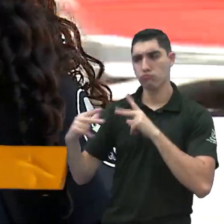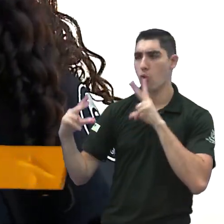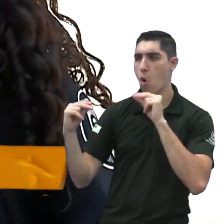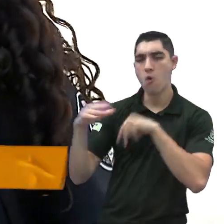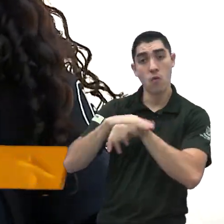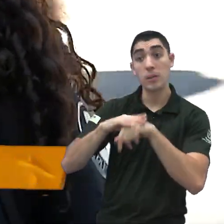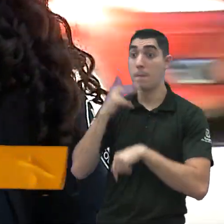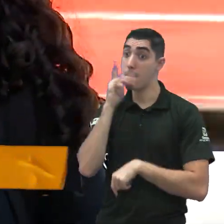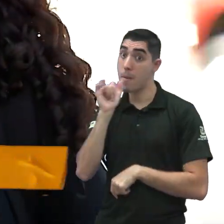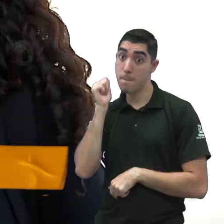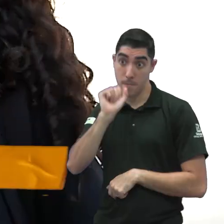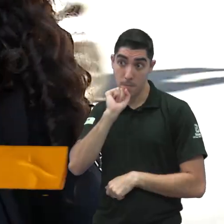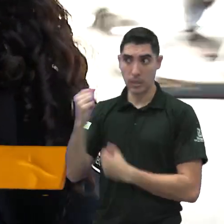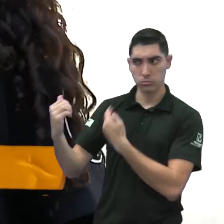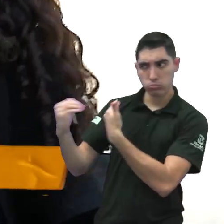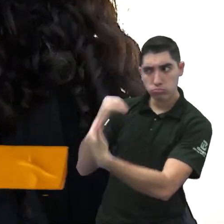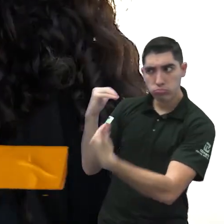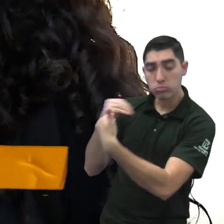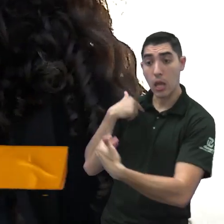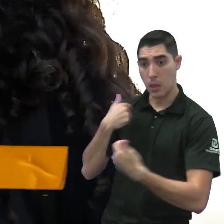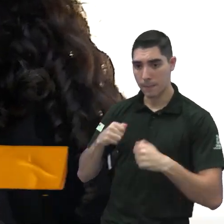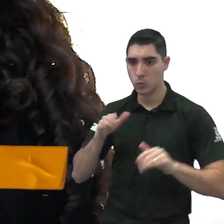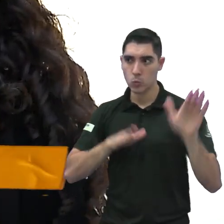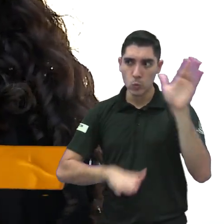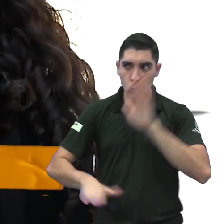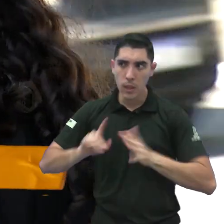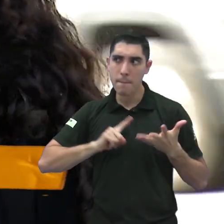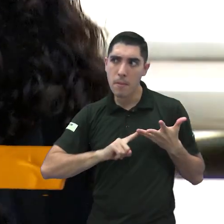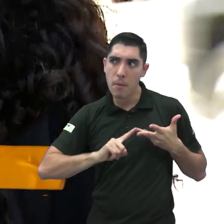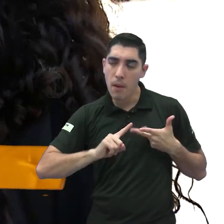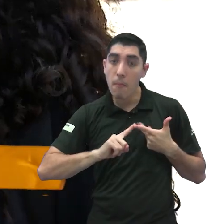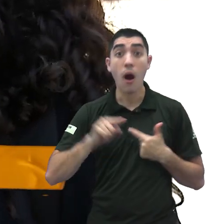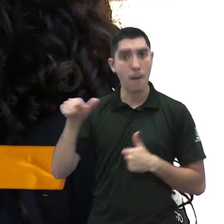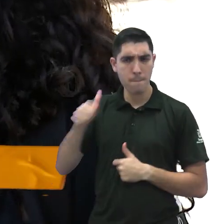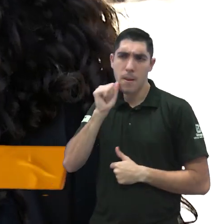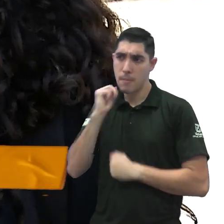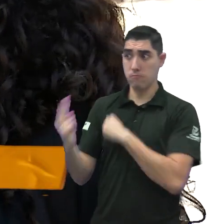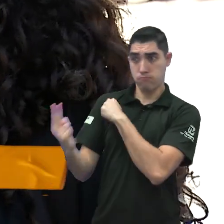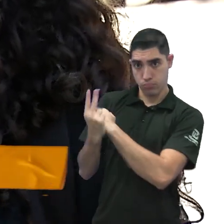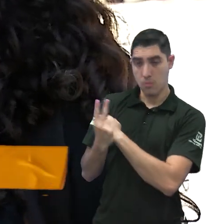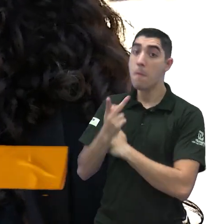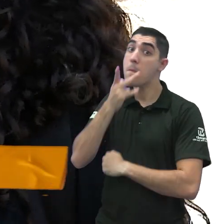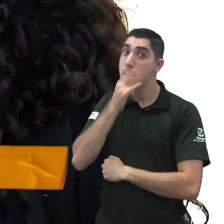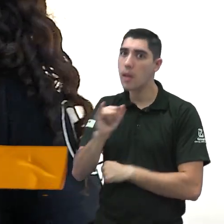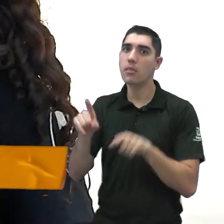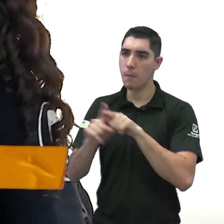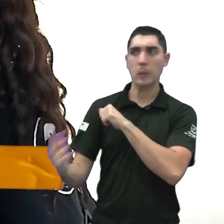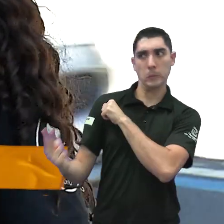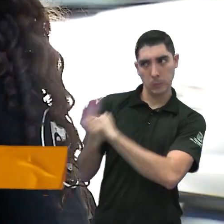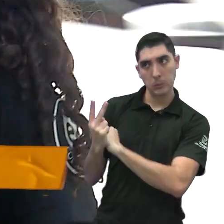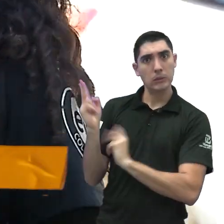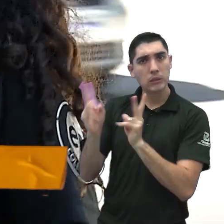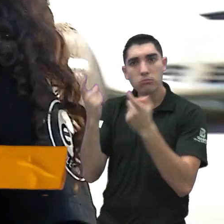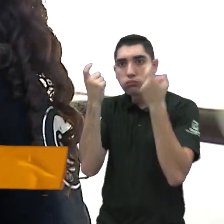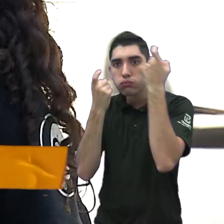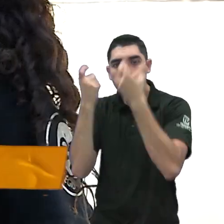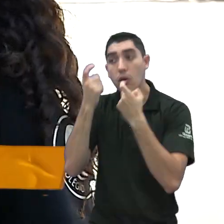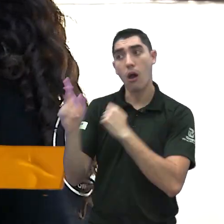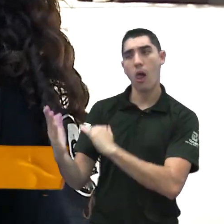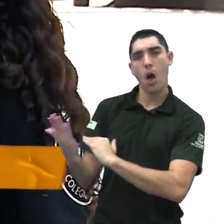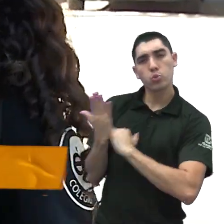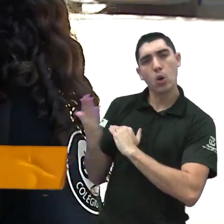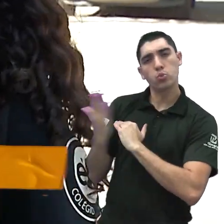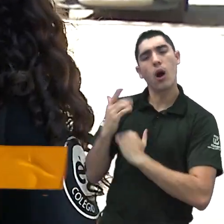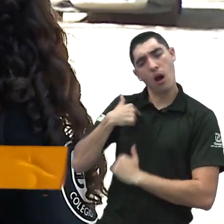mãe fala sobre os cuidados que eu tenho que tomar, ela sempre me protege muito, sim, meu pai também se preocupa muito comigo, eles vão me